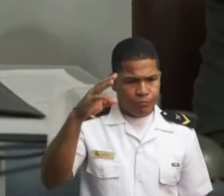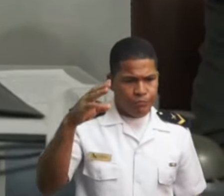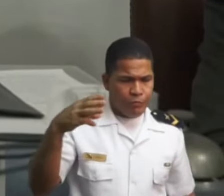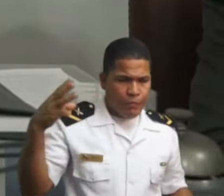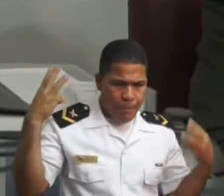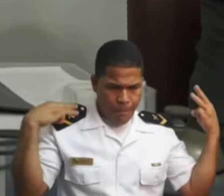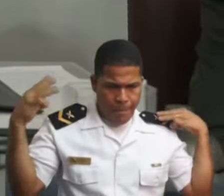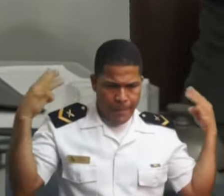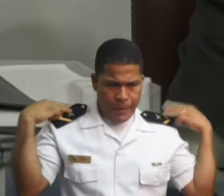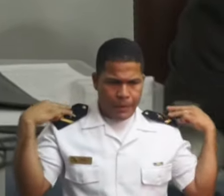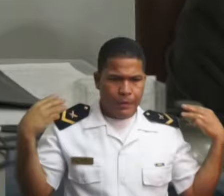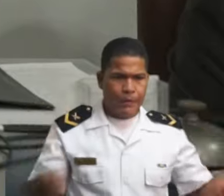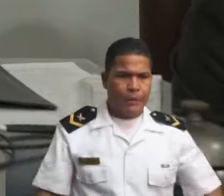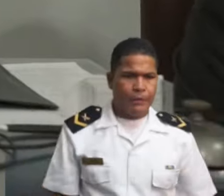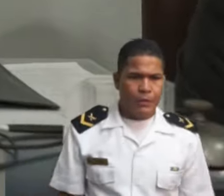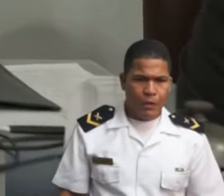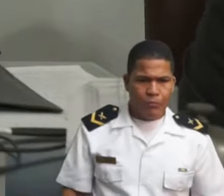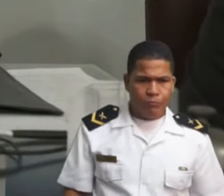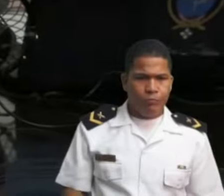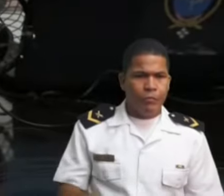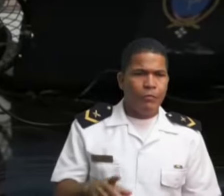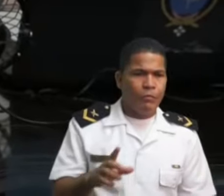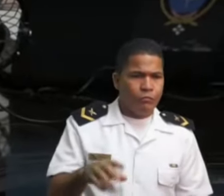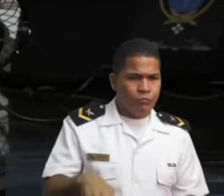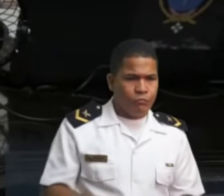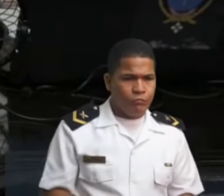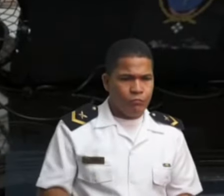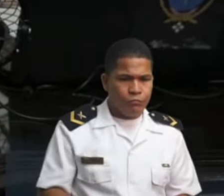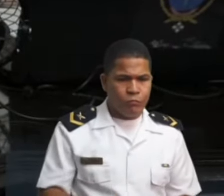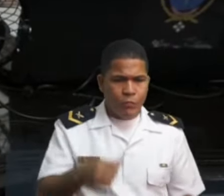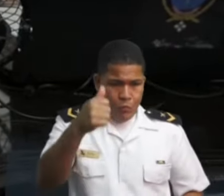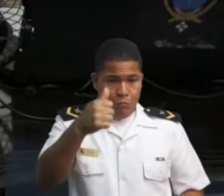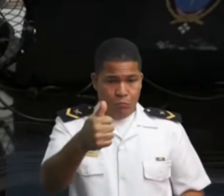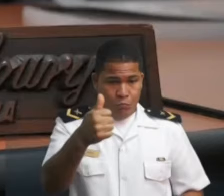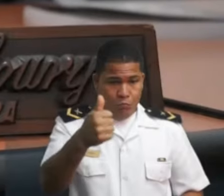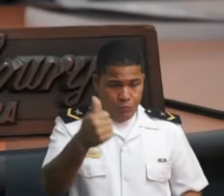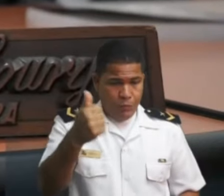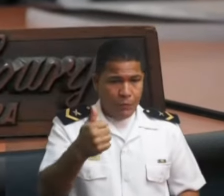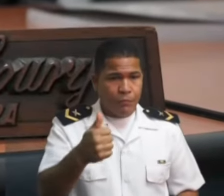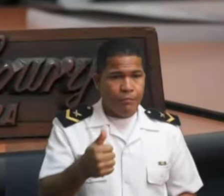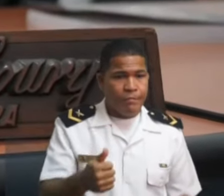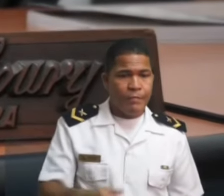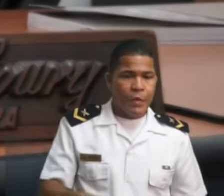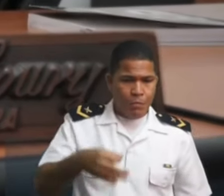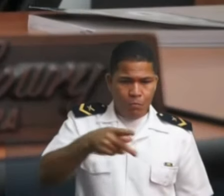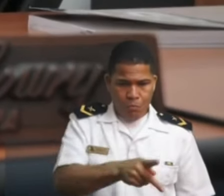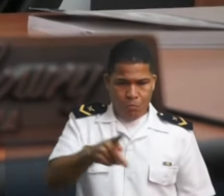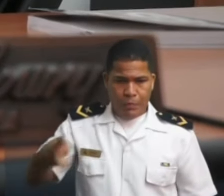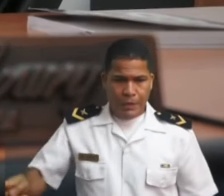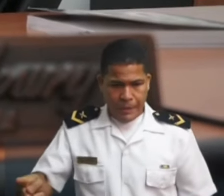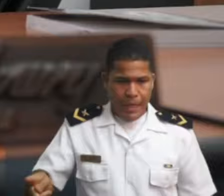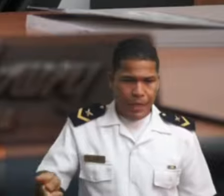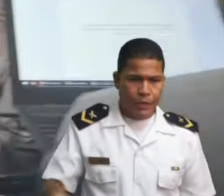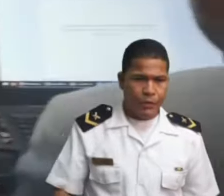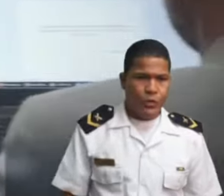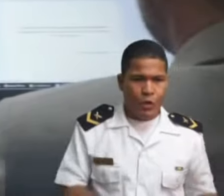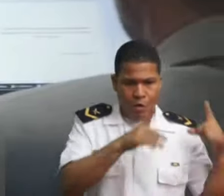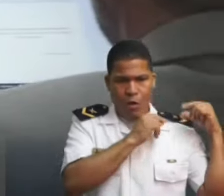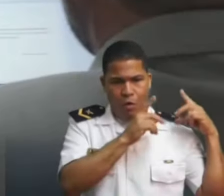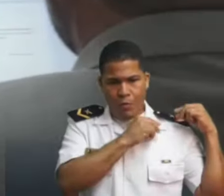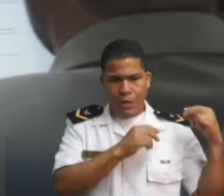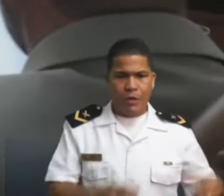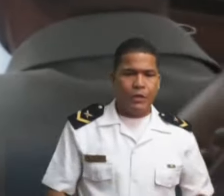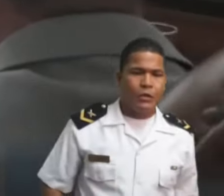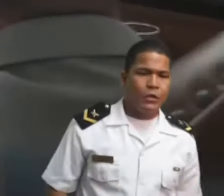juiz-presidente, oficial-general do Corpo da Armada. Um juiz, capitão de mar e guerra ou capitão de fragata